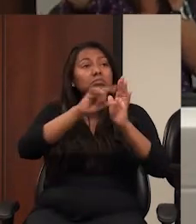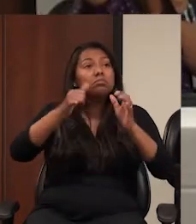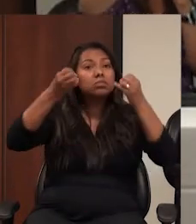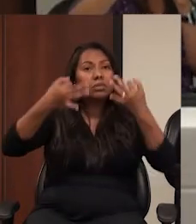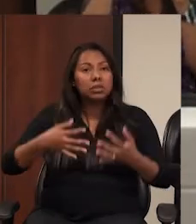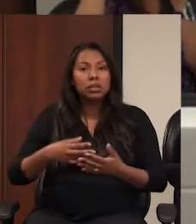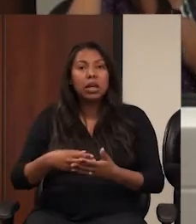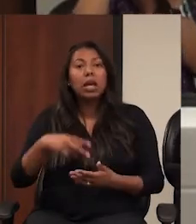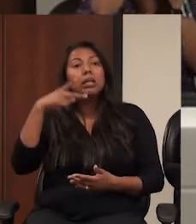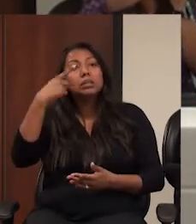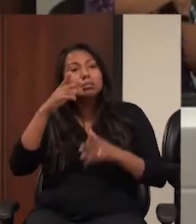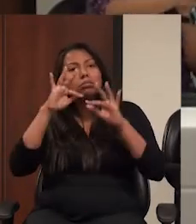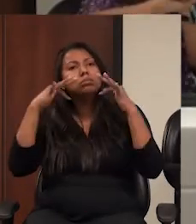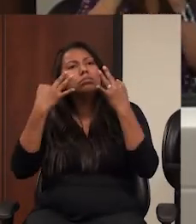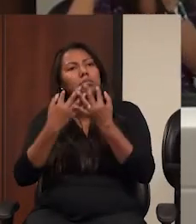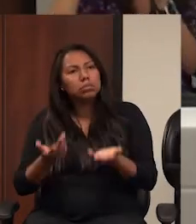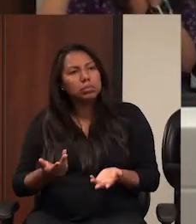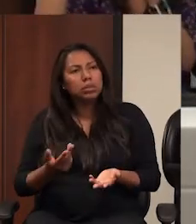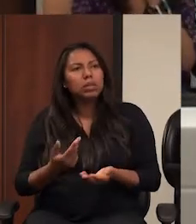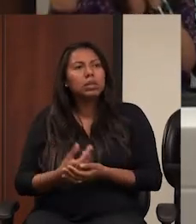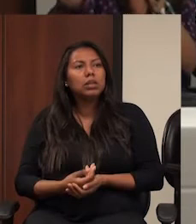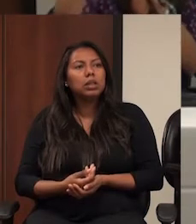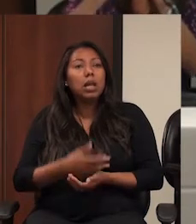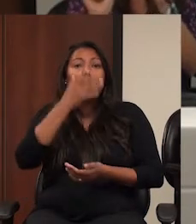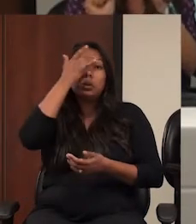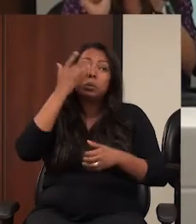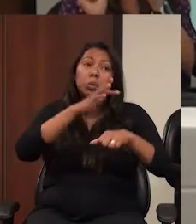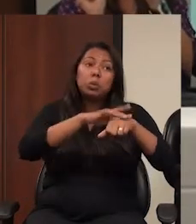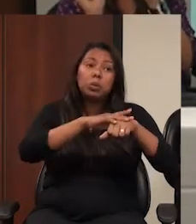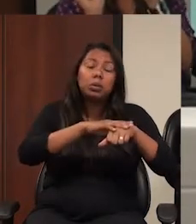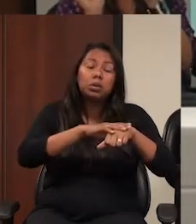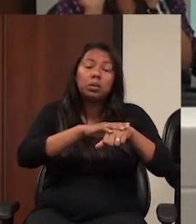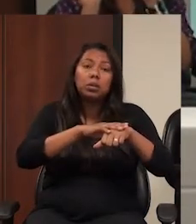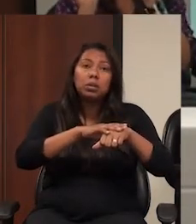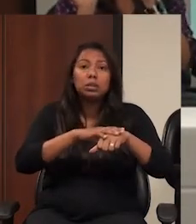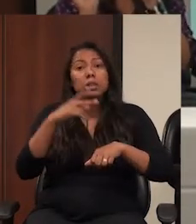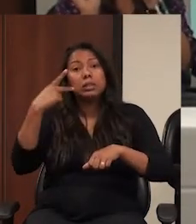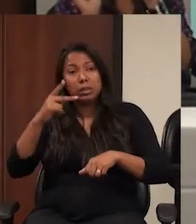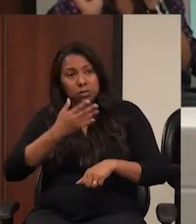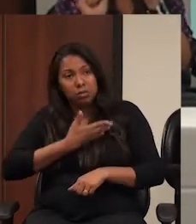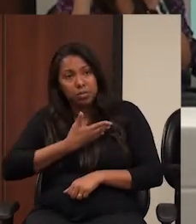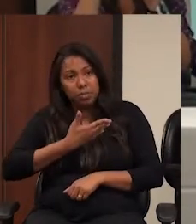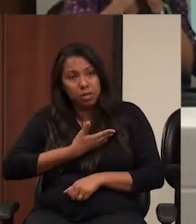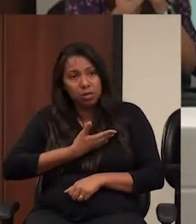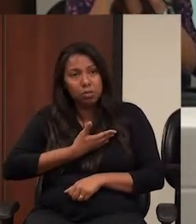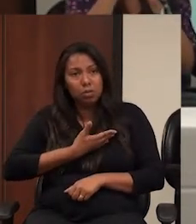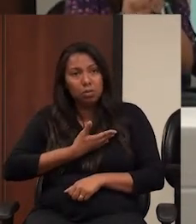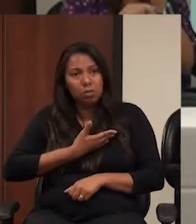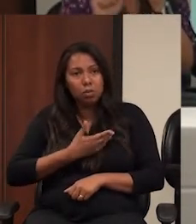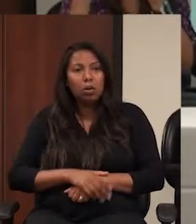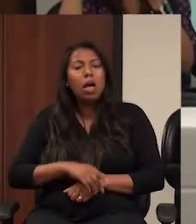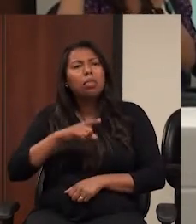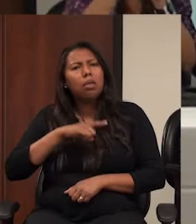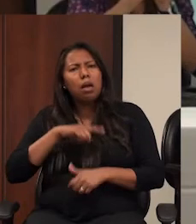o seu parente, que o seu paciente, que o seu amigo conhecido que tem um